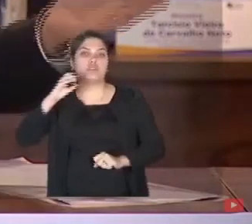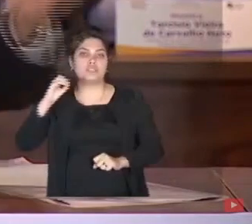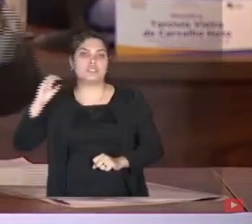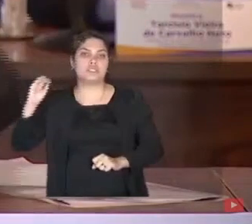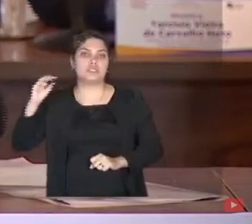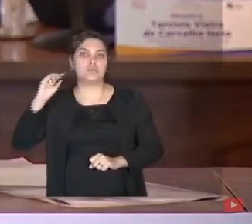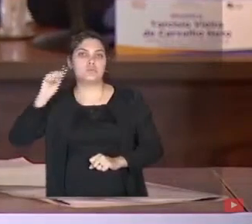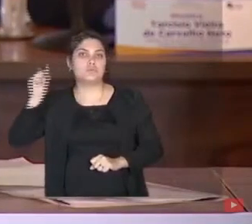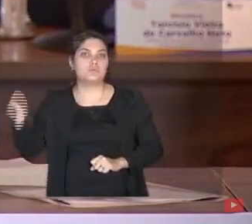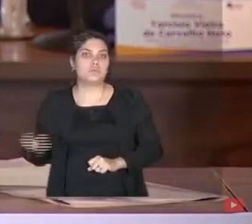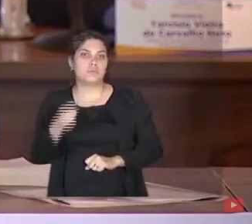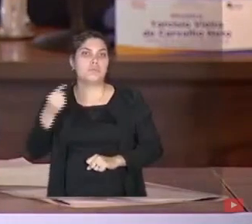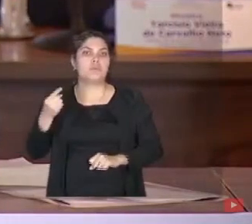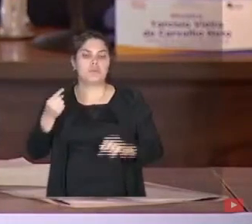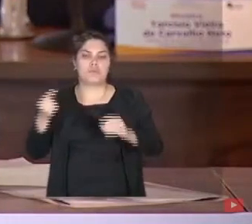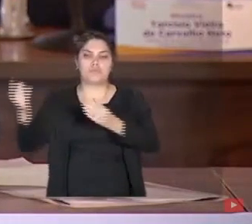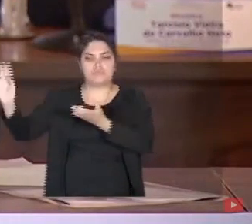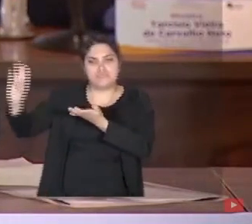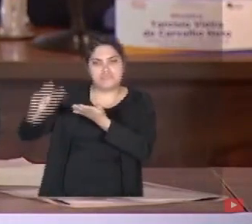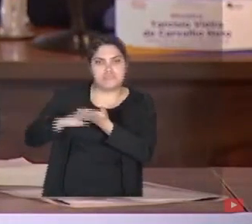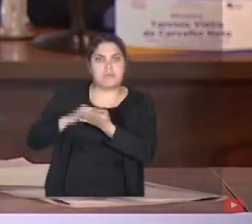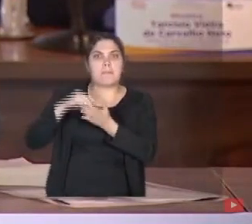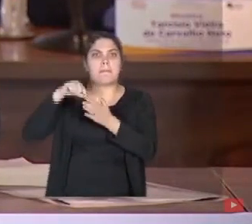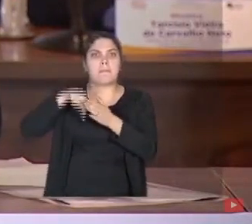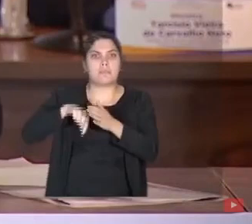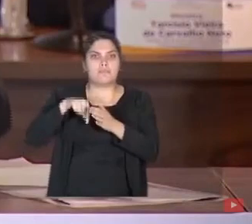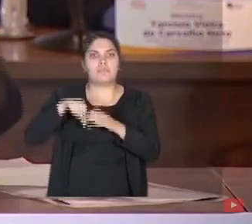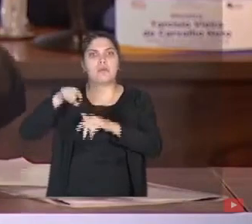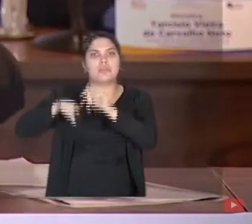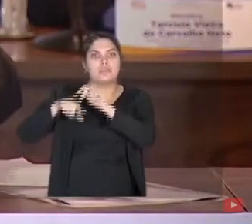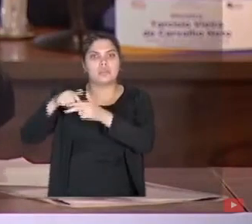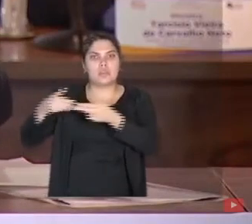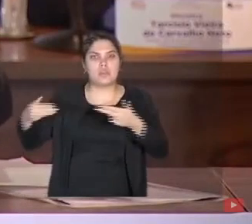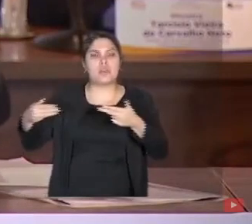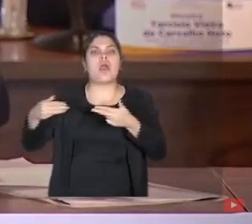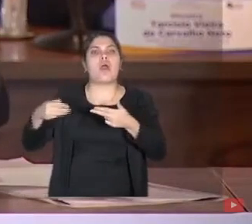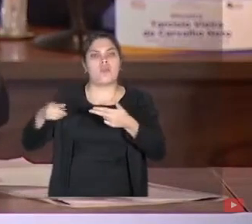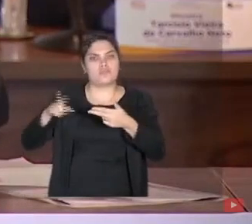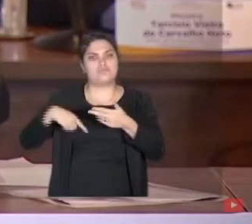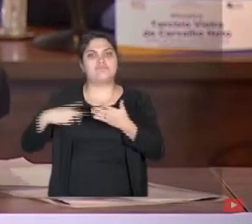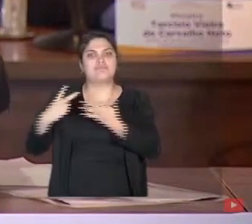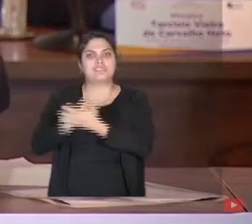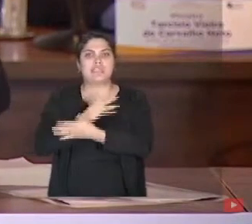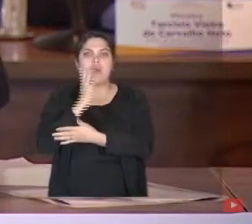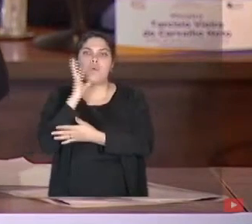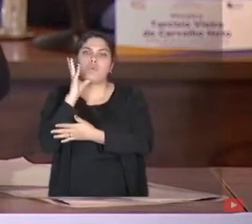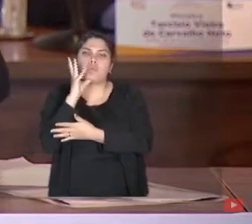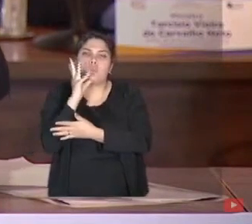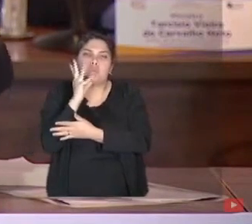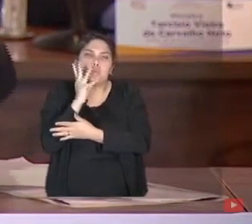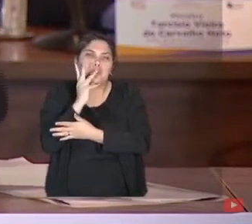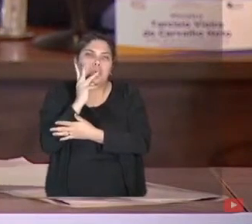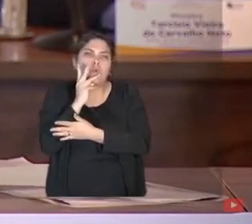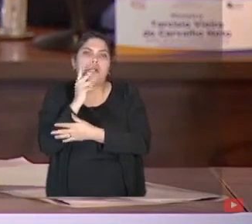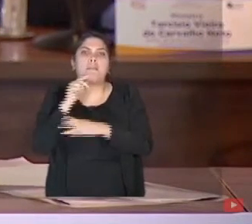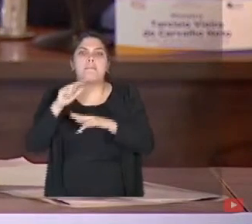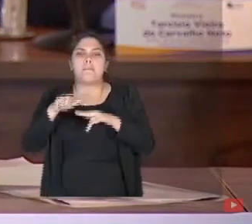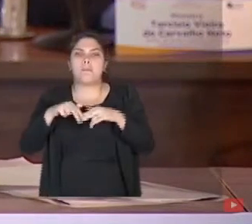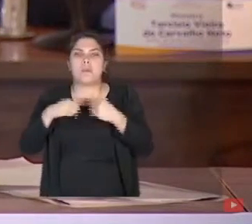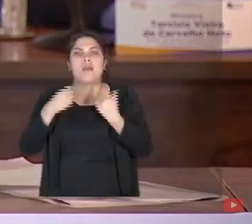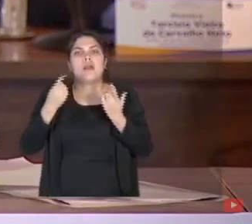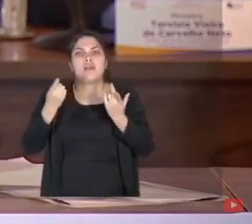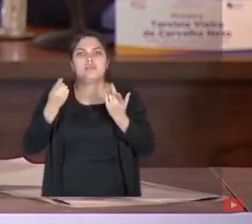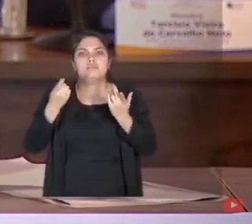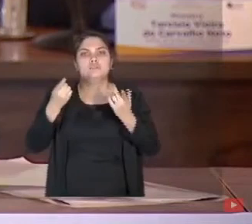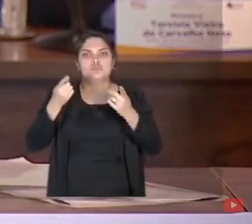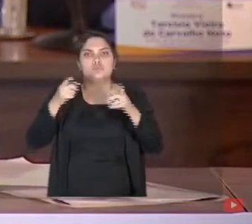mil sessões que enviaram o material é que ficou extremamente lento em razão de um dos